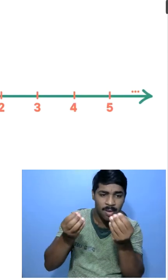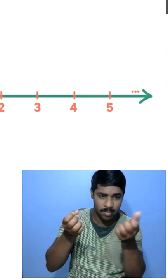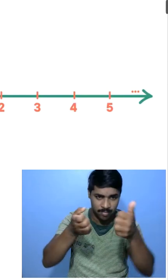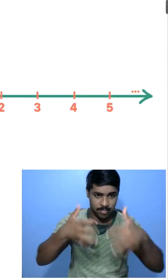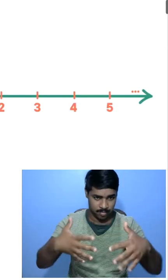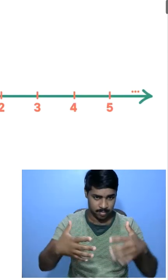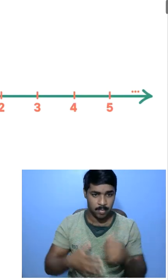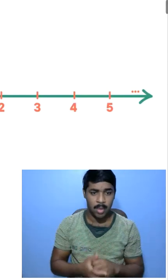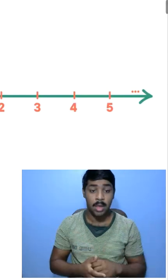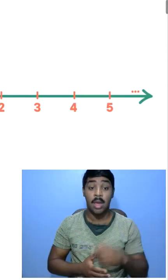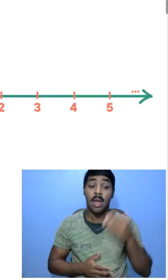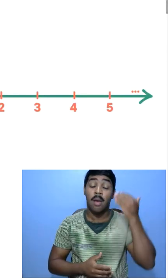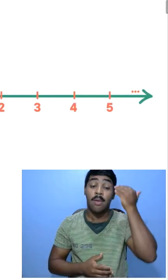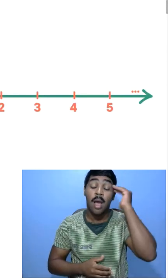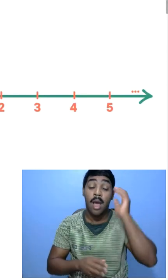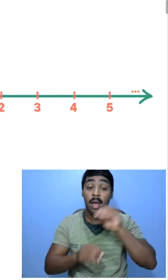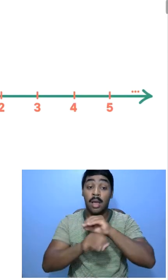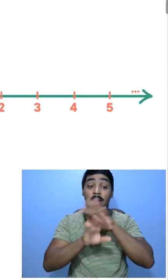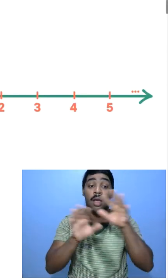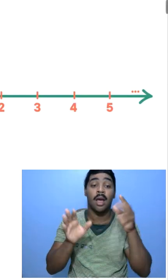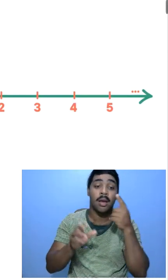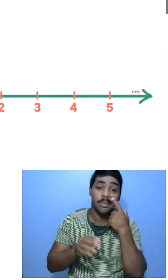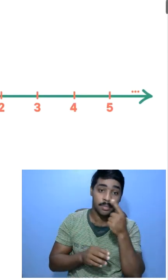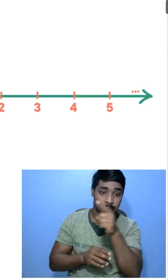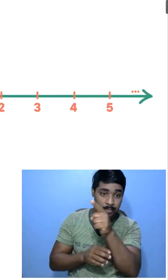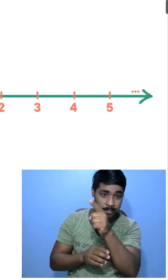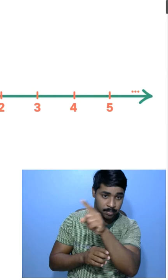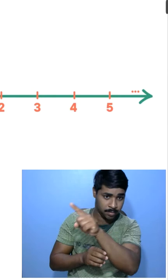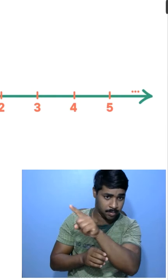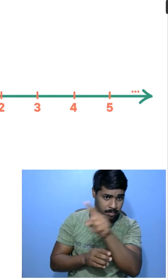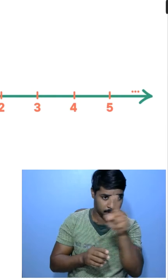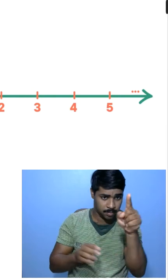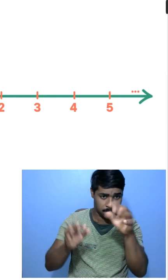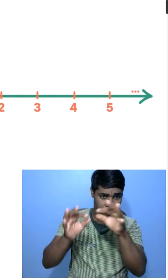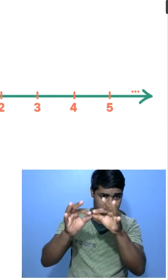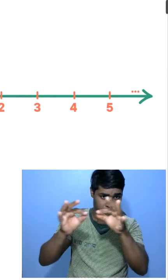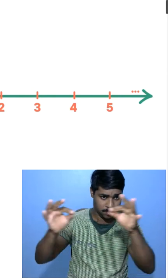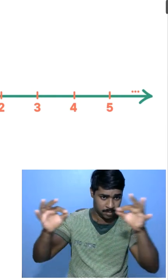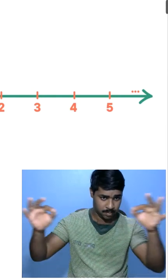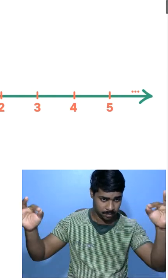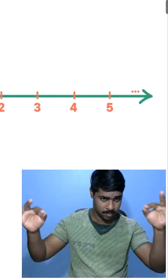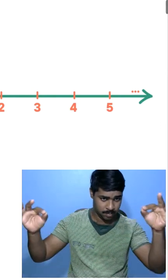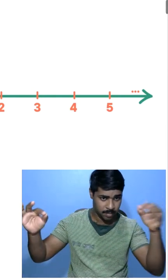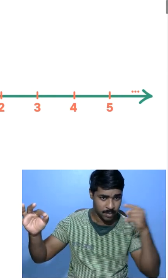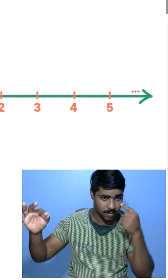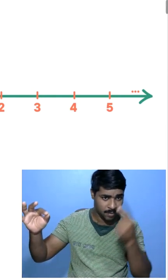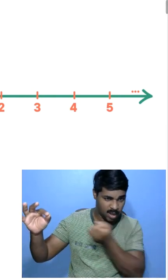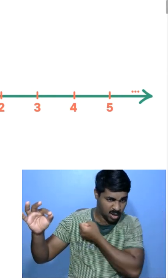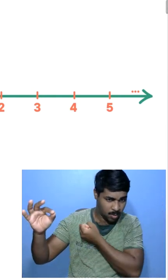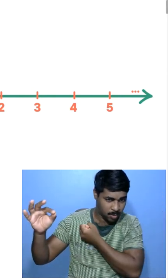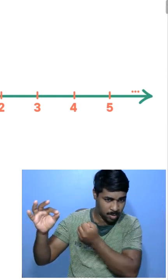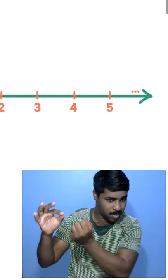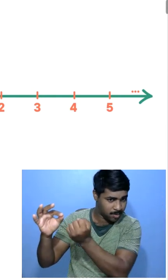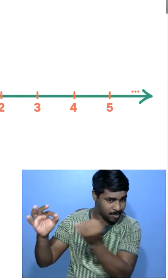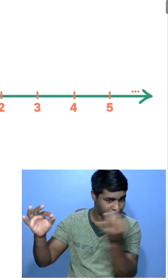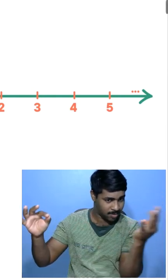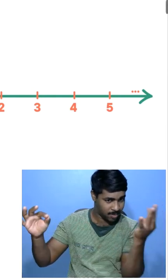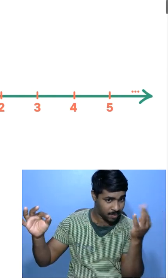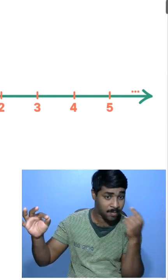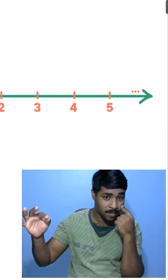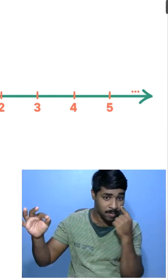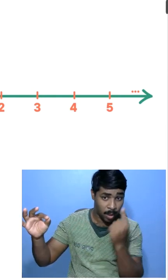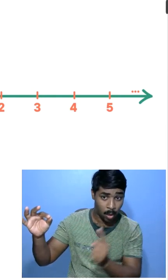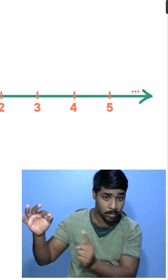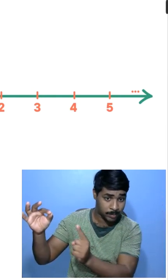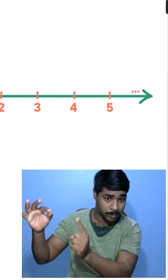Então, para melhor contextualizar, vamos imaginar que nós temos uma reta, e no centro dessa reta